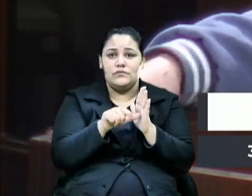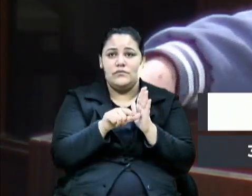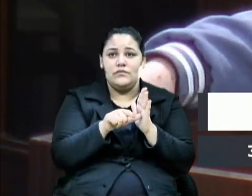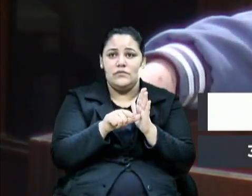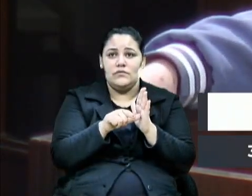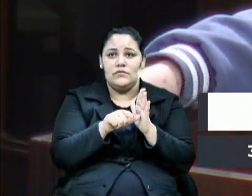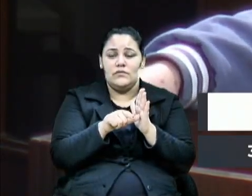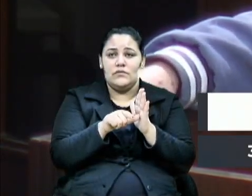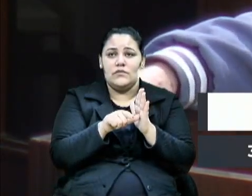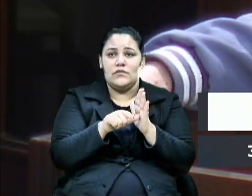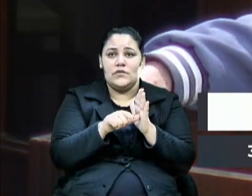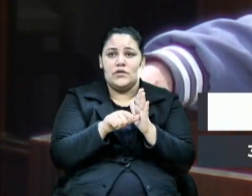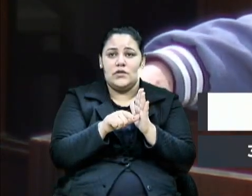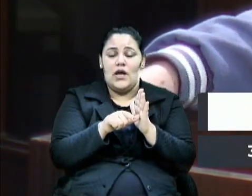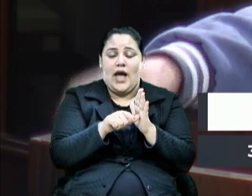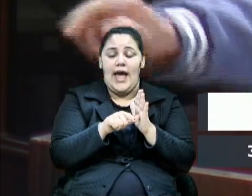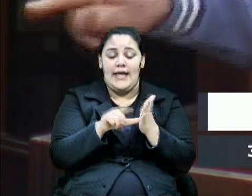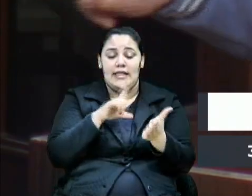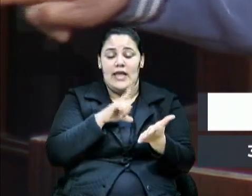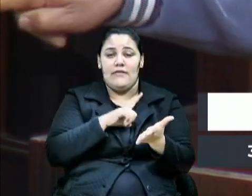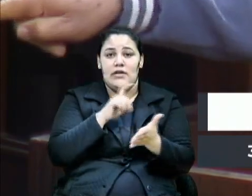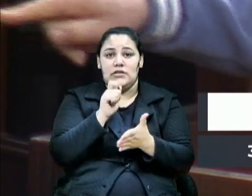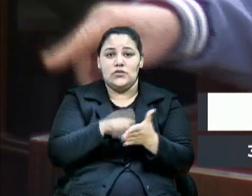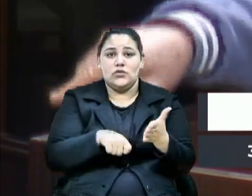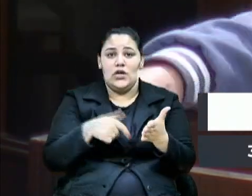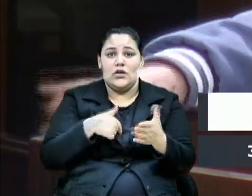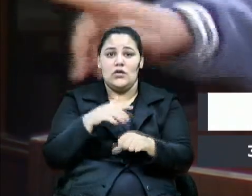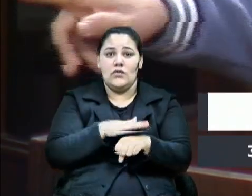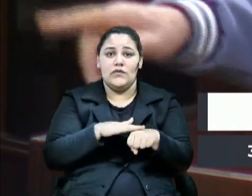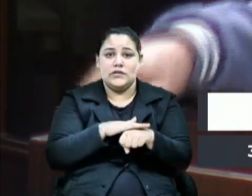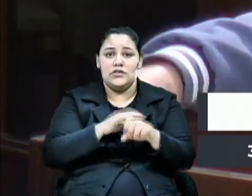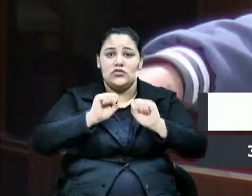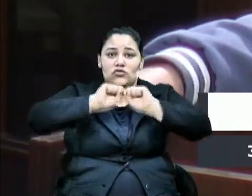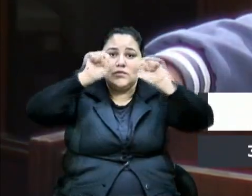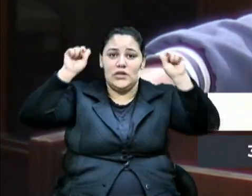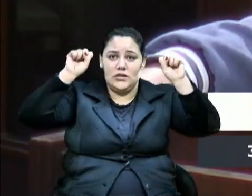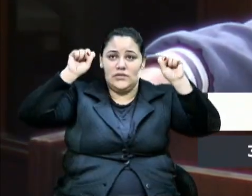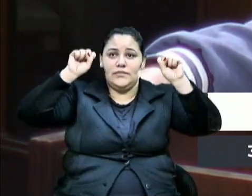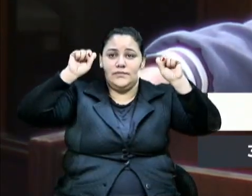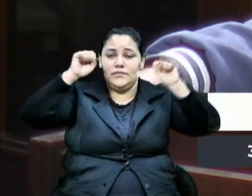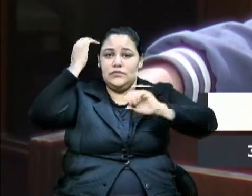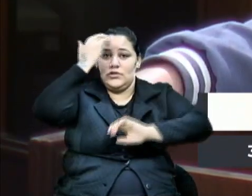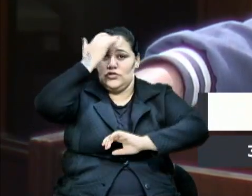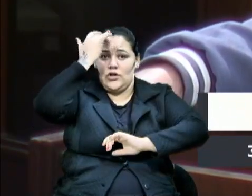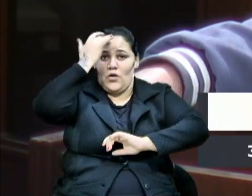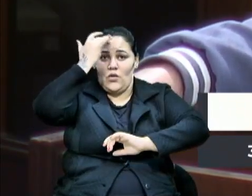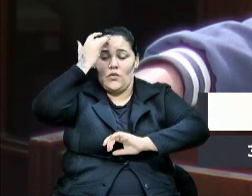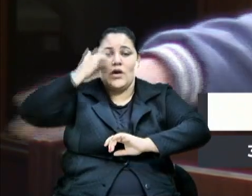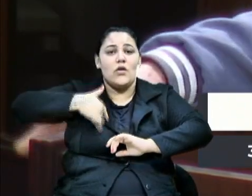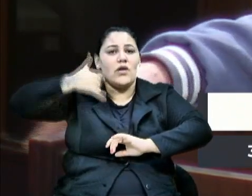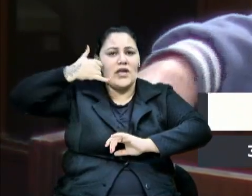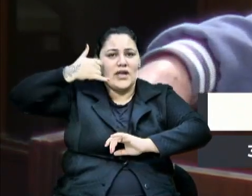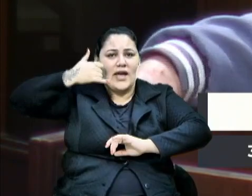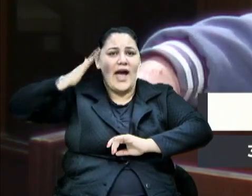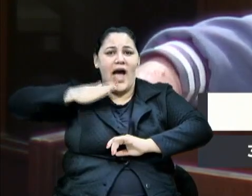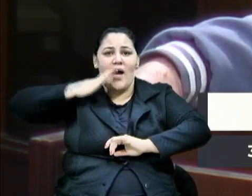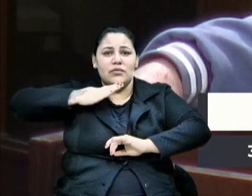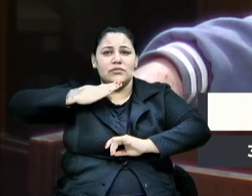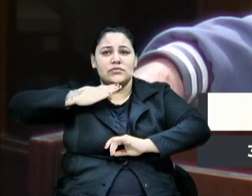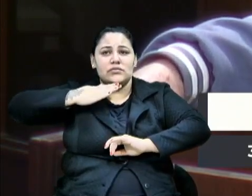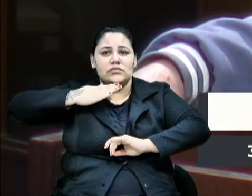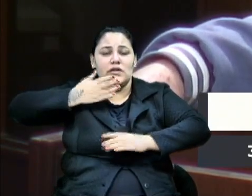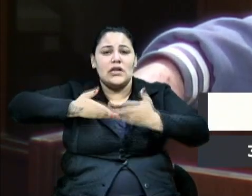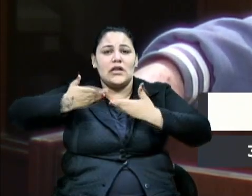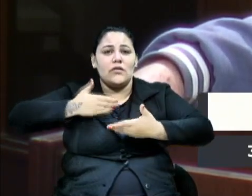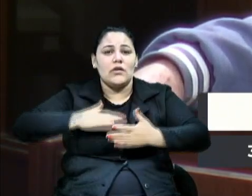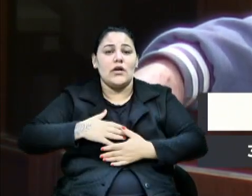paro. A partir dessa assinatura, conversei de manhã aqui com o prefeito Odiló, liguei, prontamente me atendeu. Qual é a perspectiva, prefeito